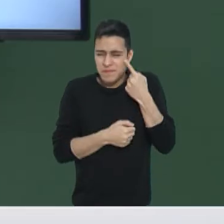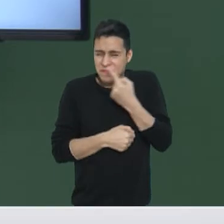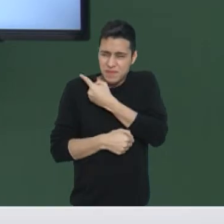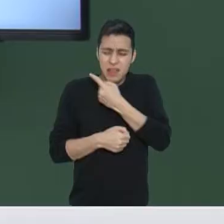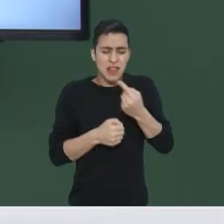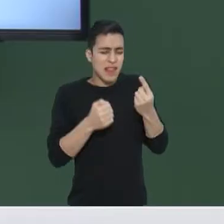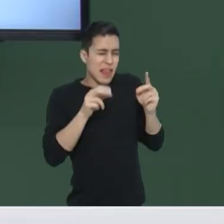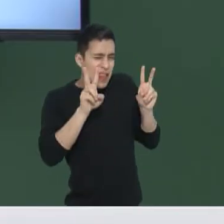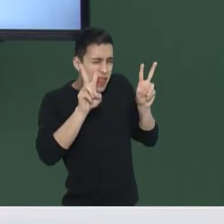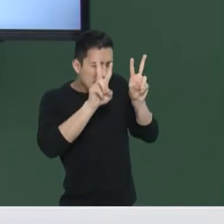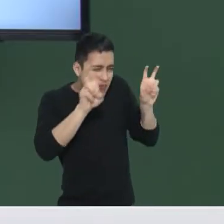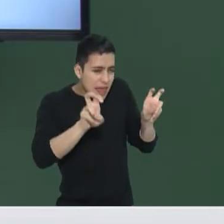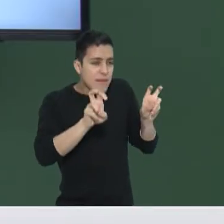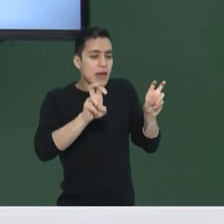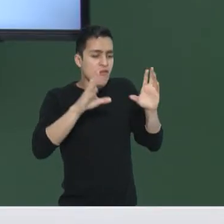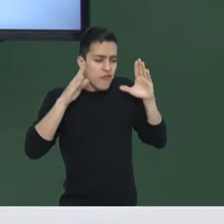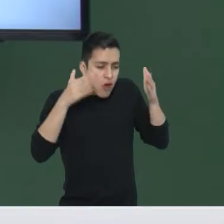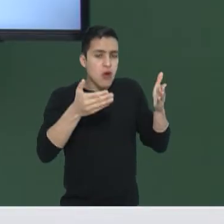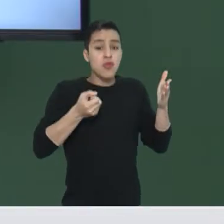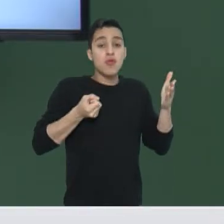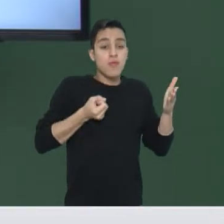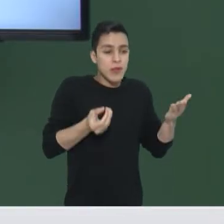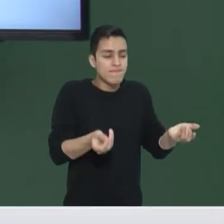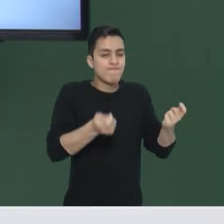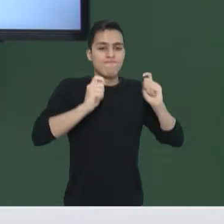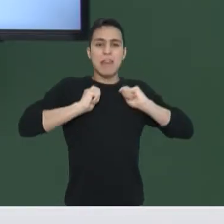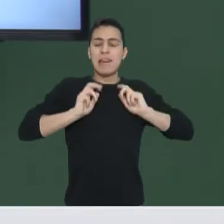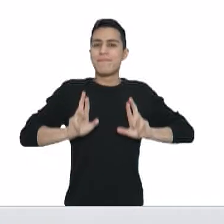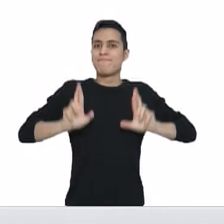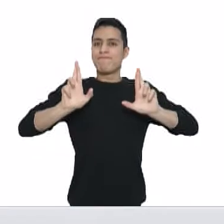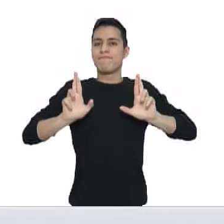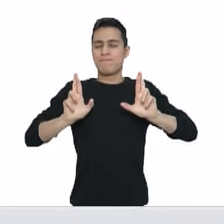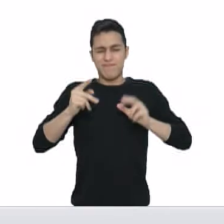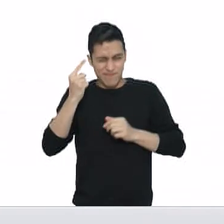número que nos traz esperança, certo? Pensa lá, eu já volto.